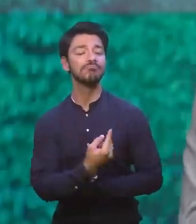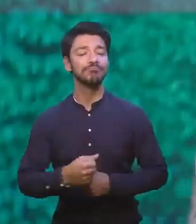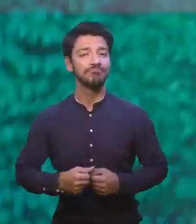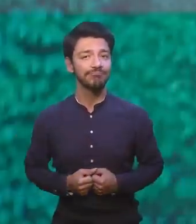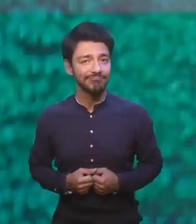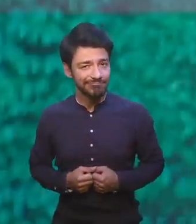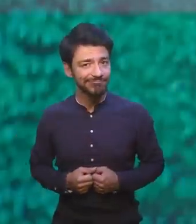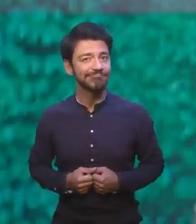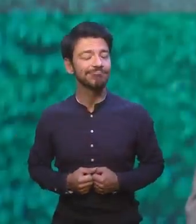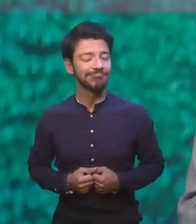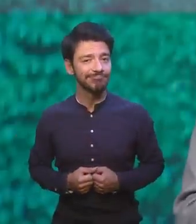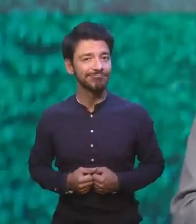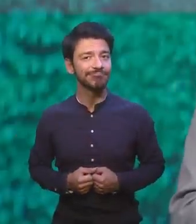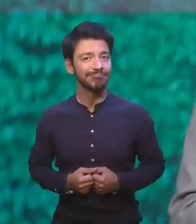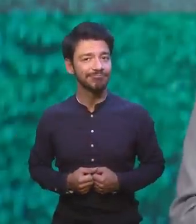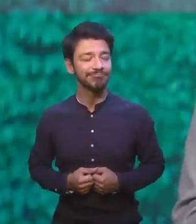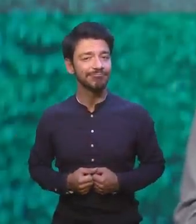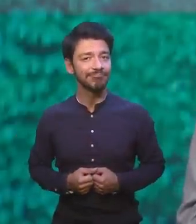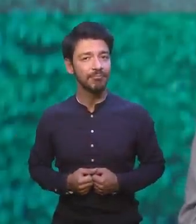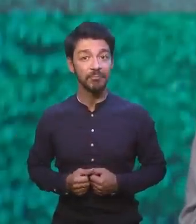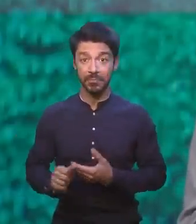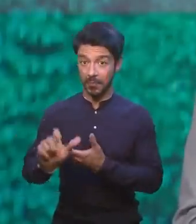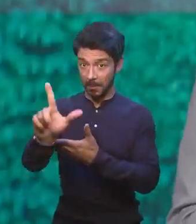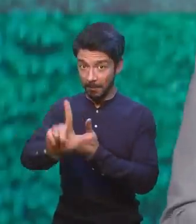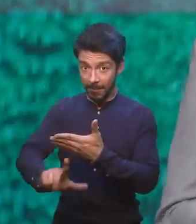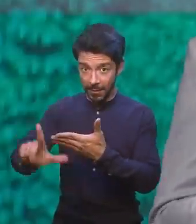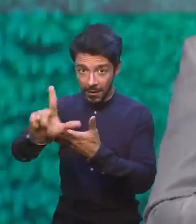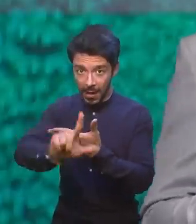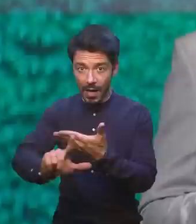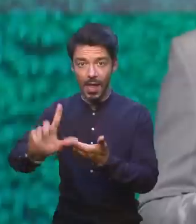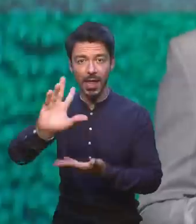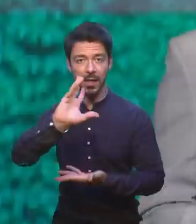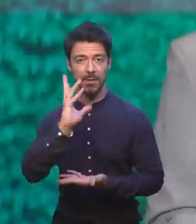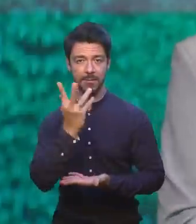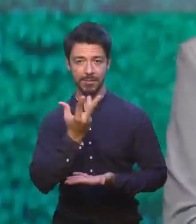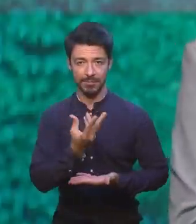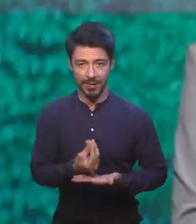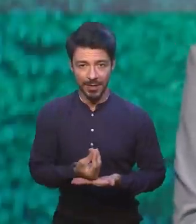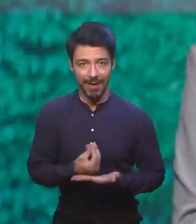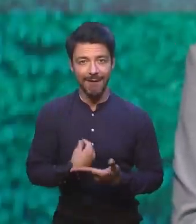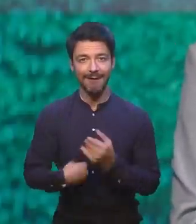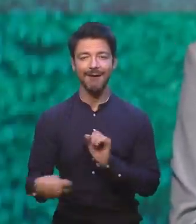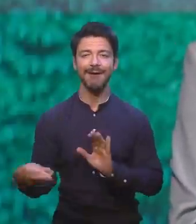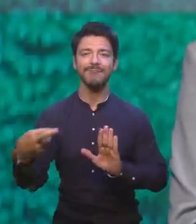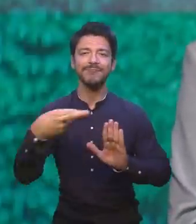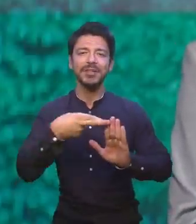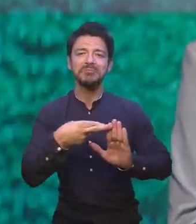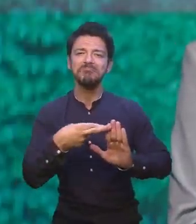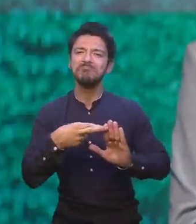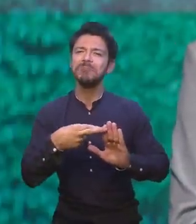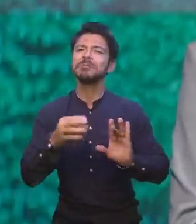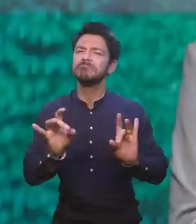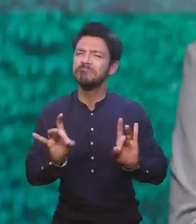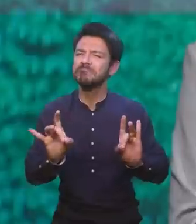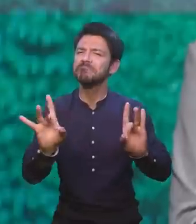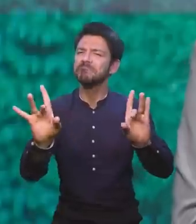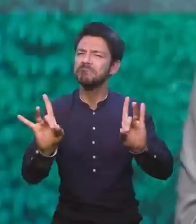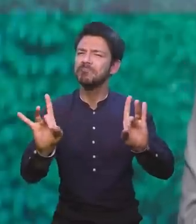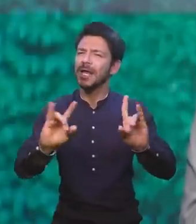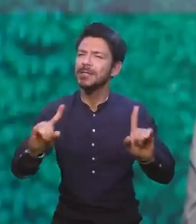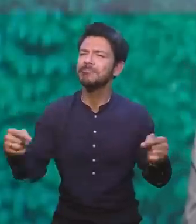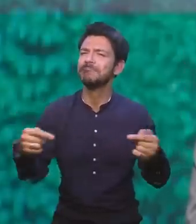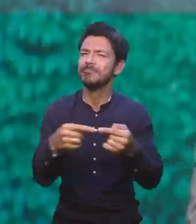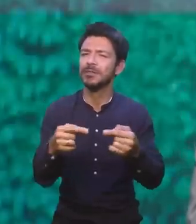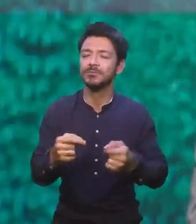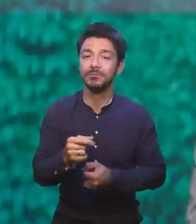E nós vamos encontrar na literatura espírita muitas referências úteis para nós. Muitas referências. Na